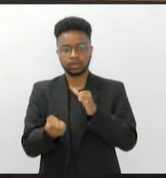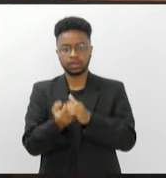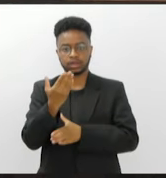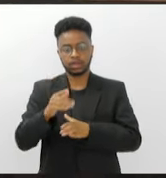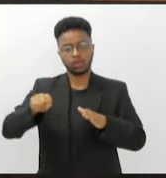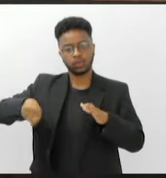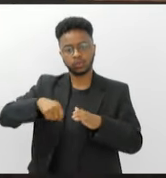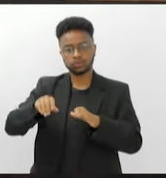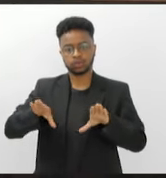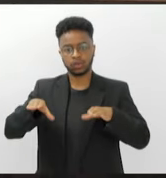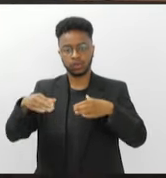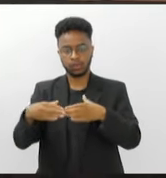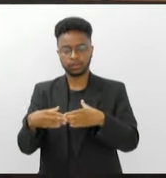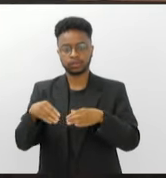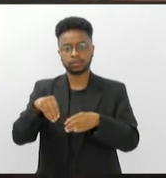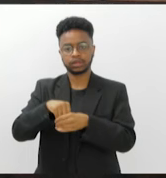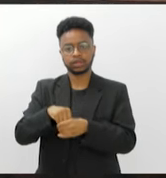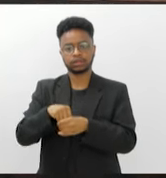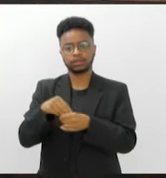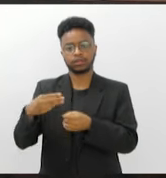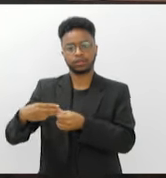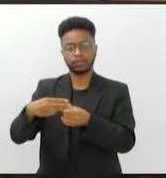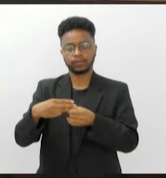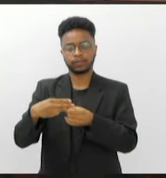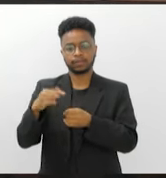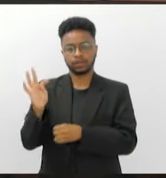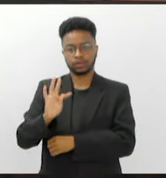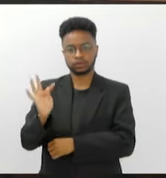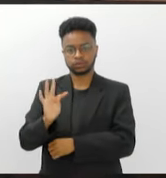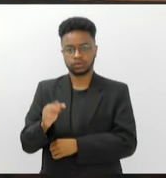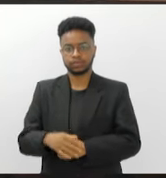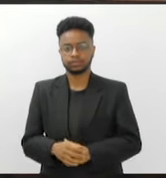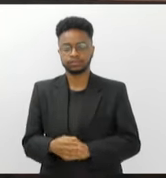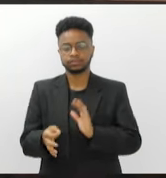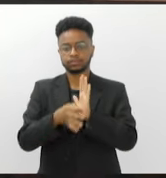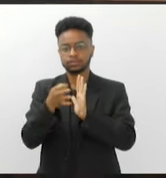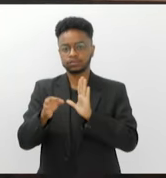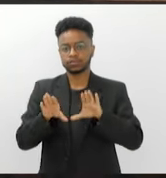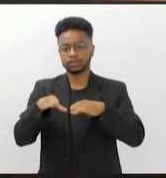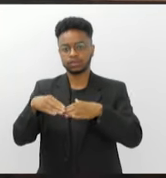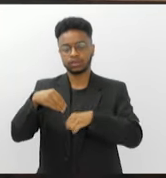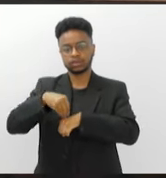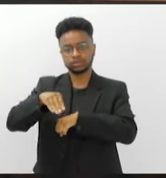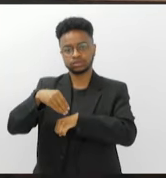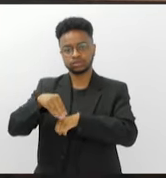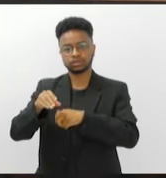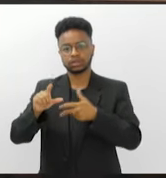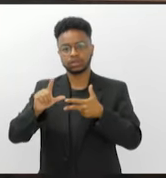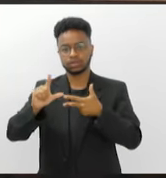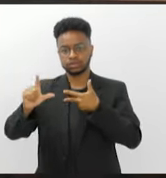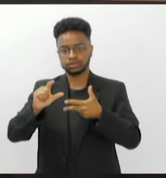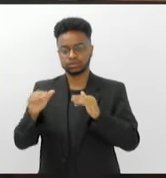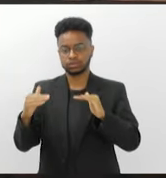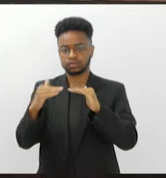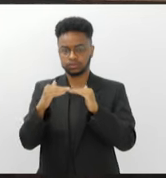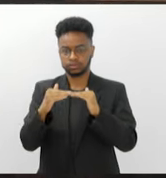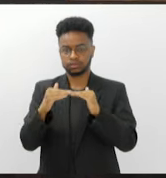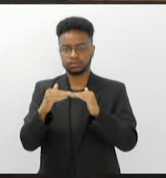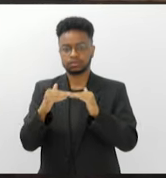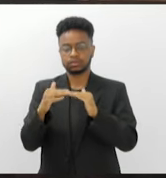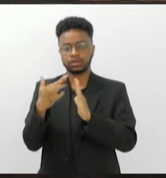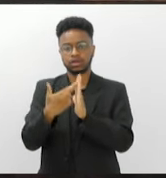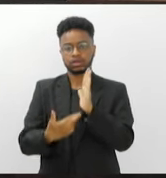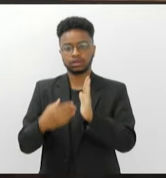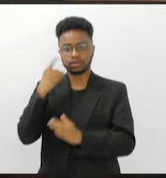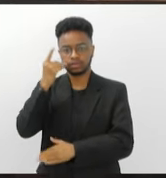cozinhas comunitárias no município de Teresópolis. Parecer da Comissão de Indicações Legislativas favorável.